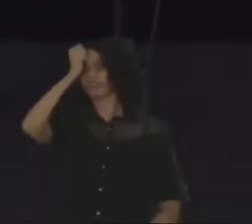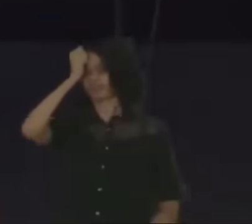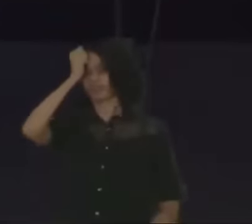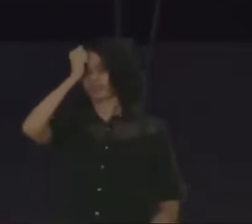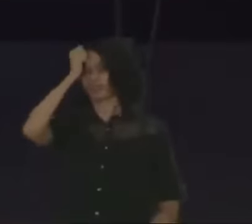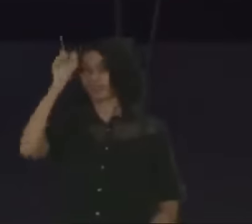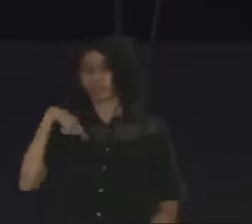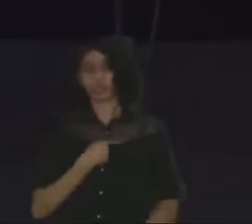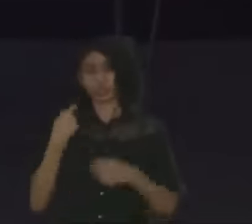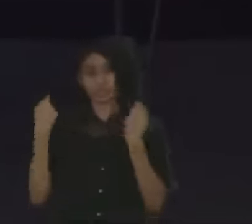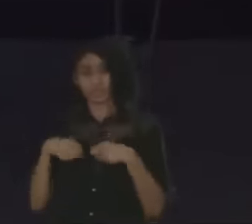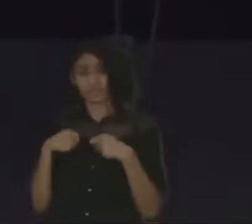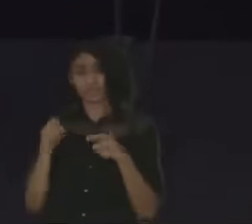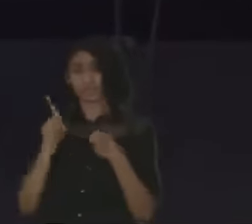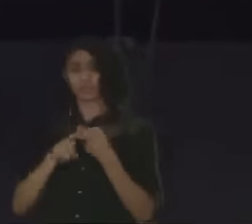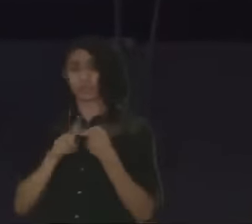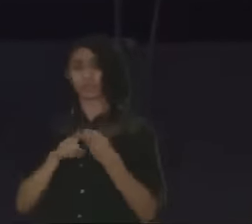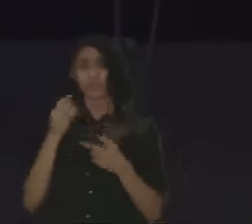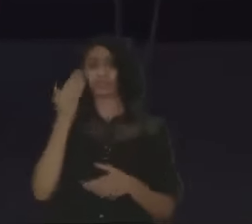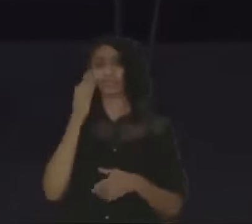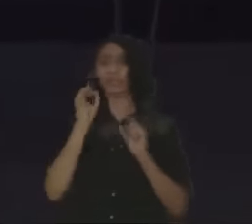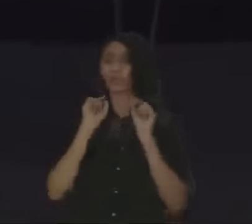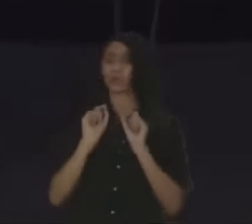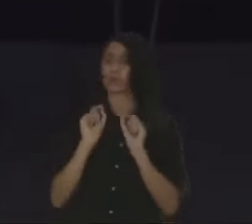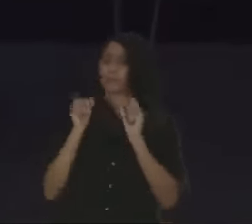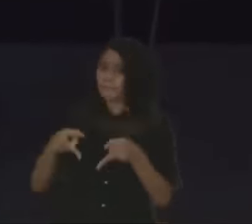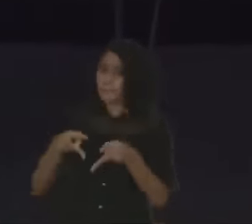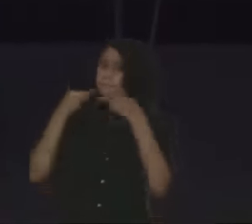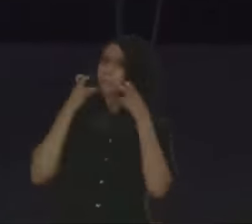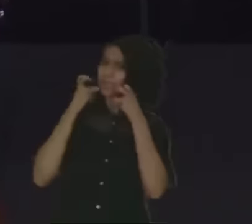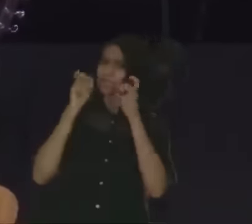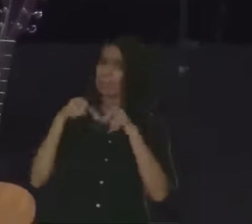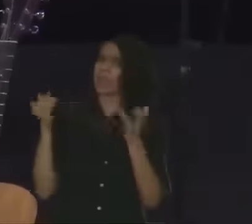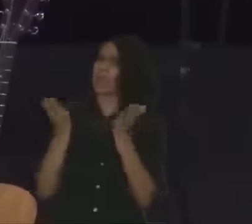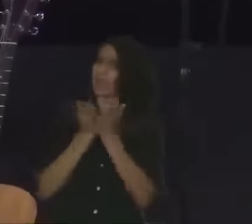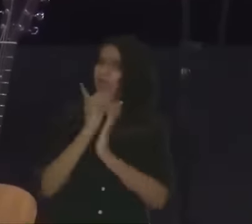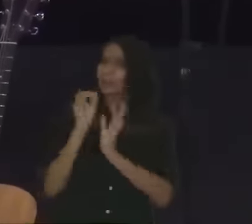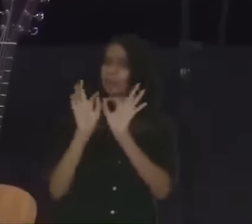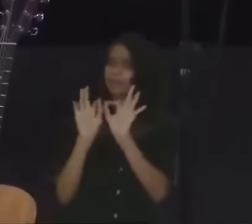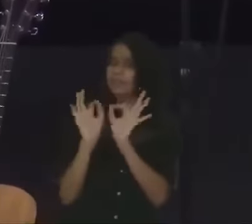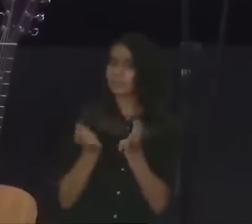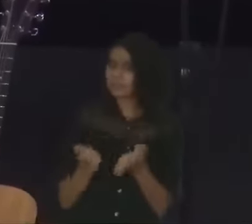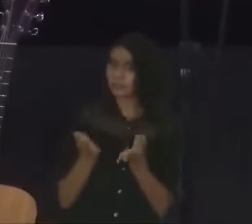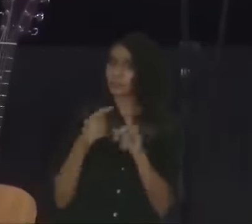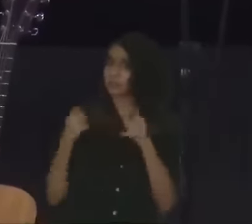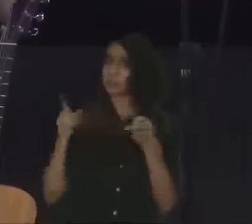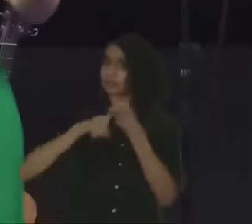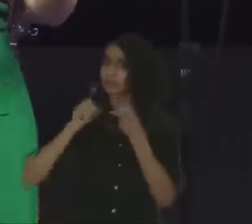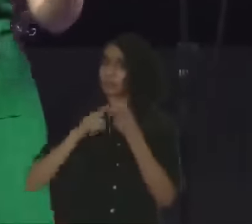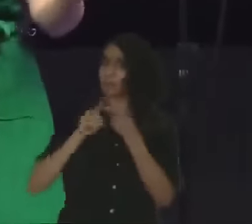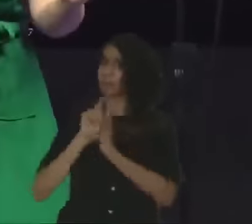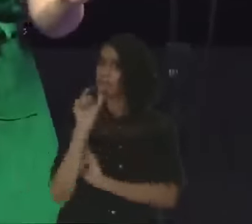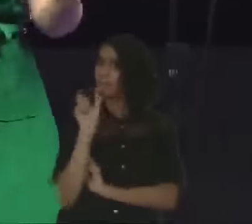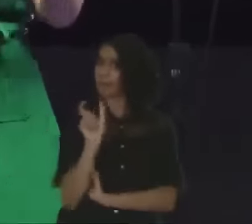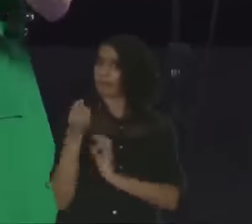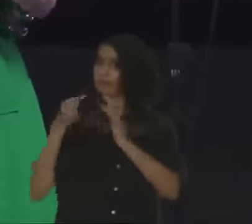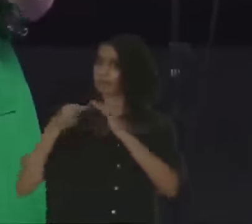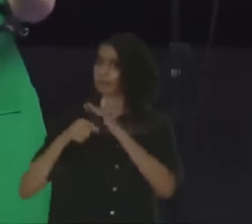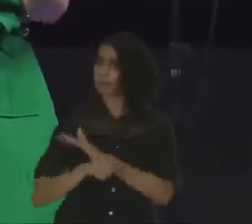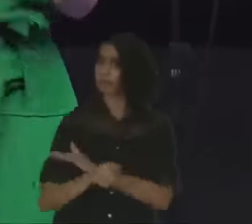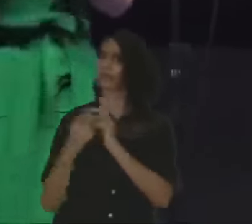mas nós precisamos também entender de uma vez por todas perceba que essa é uma palavra muito simples mas é também uma palavra muito profunda